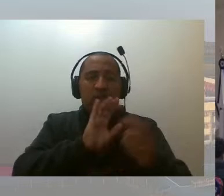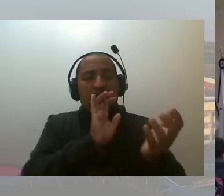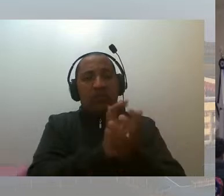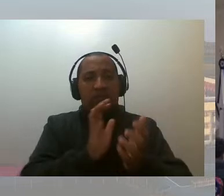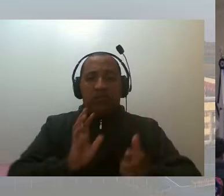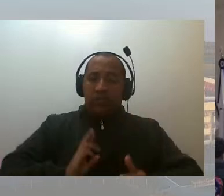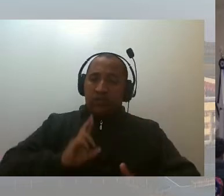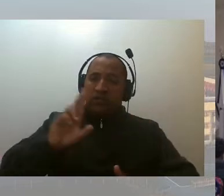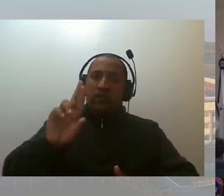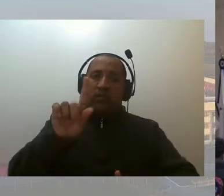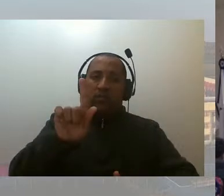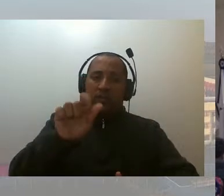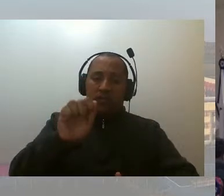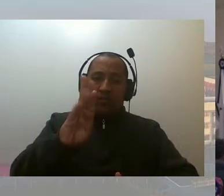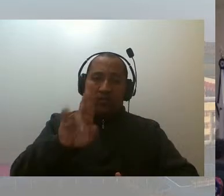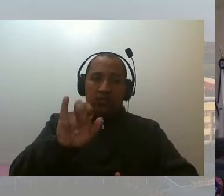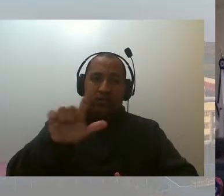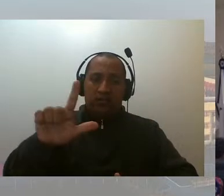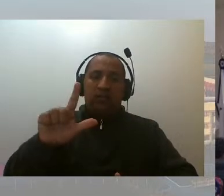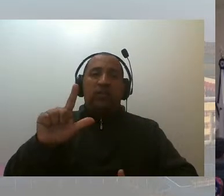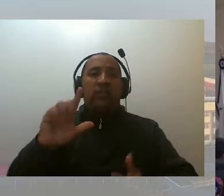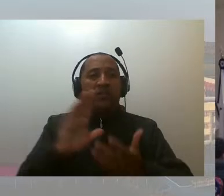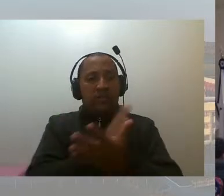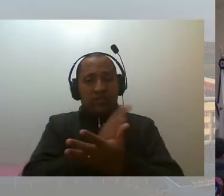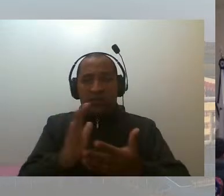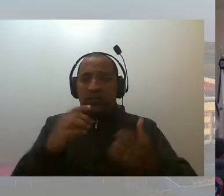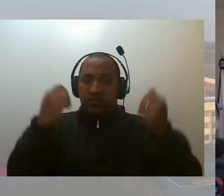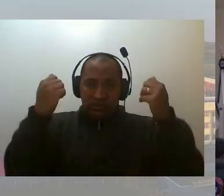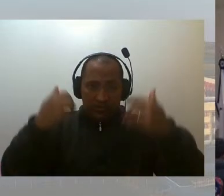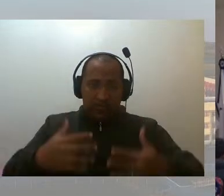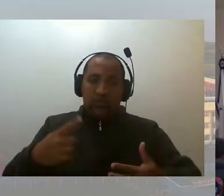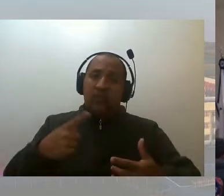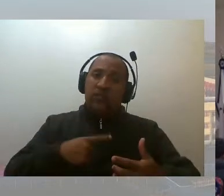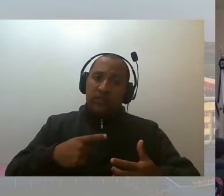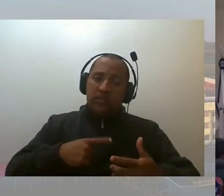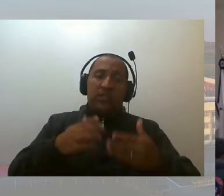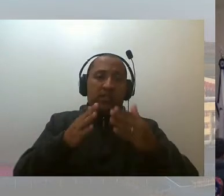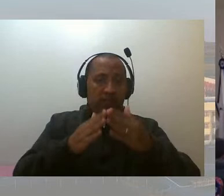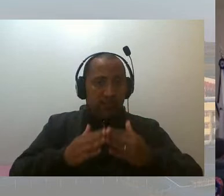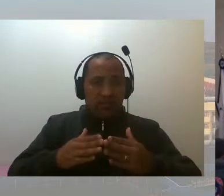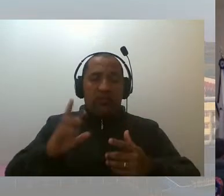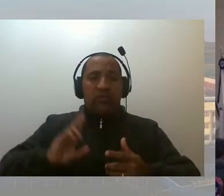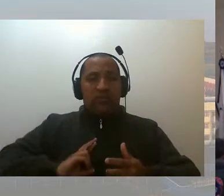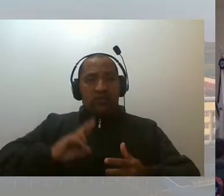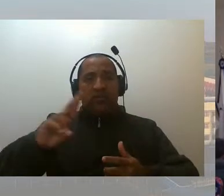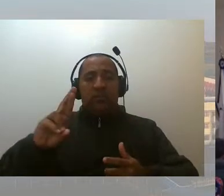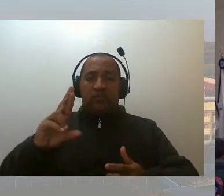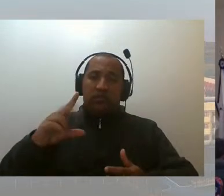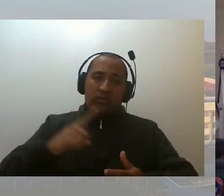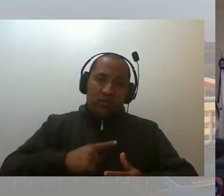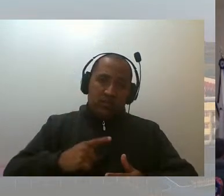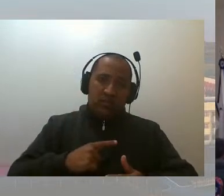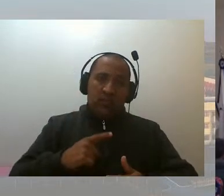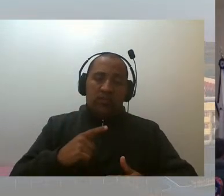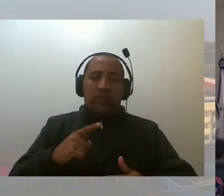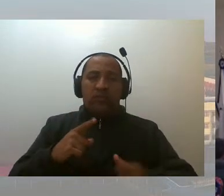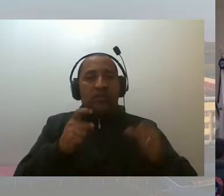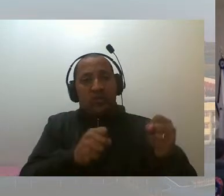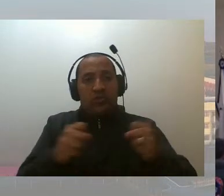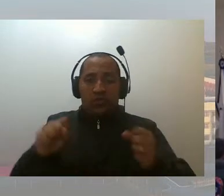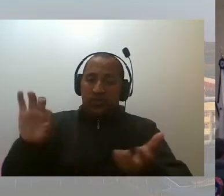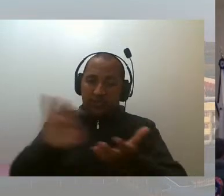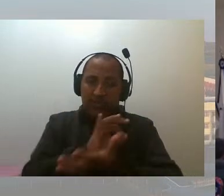representação, Gabriel, também levar algumas questões que ele me pediu que representasse aqui, como ele não tem mais como se